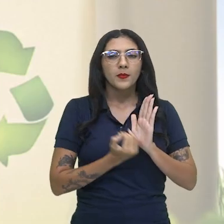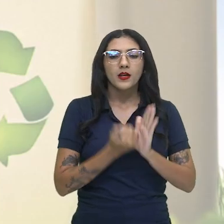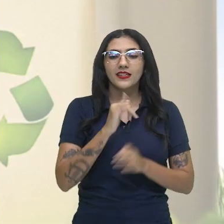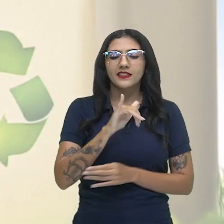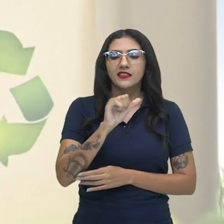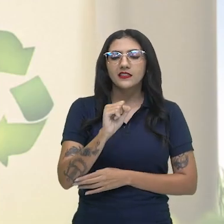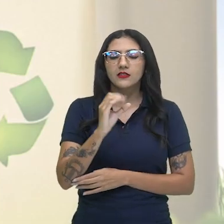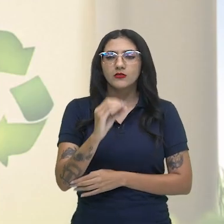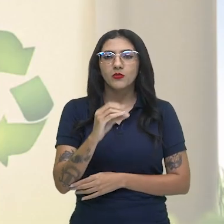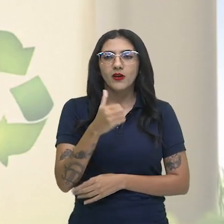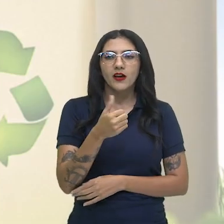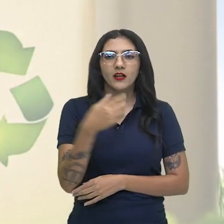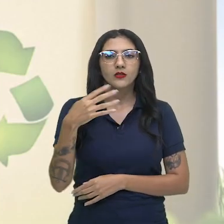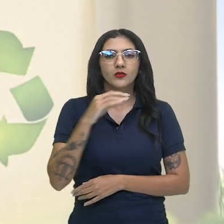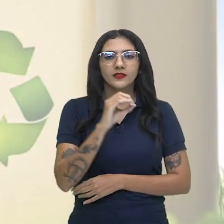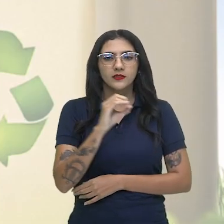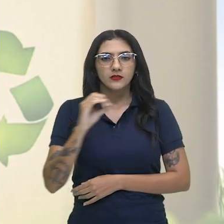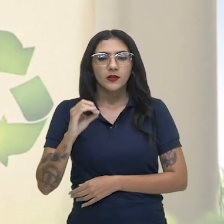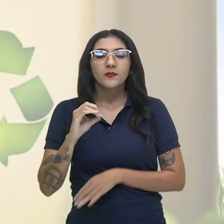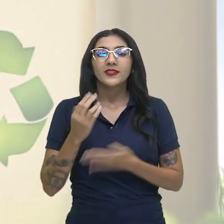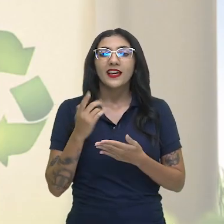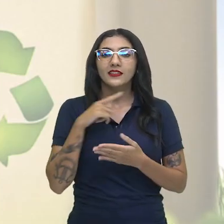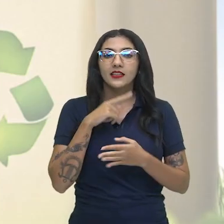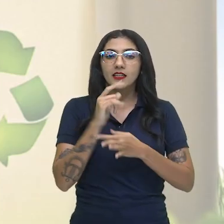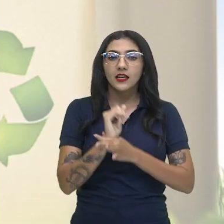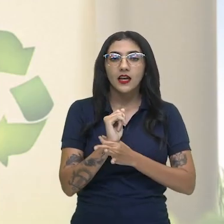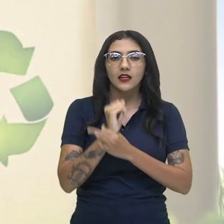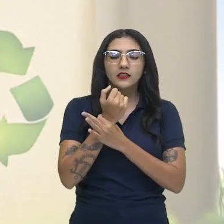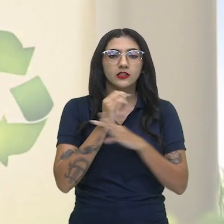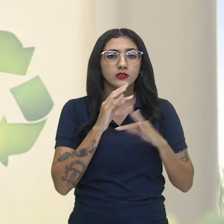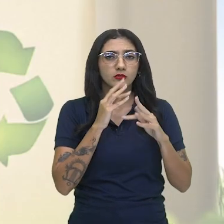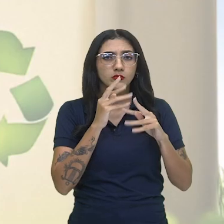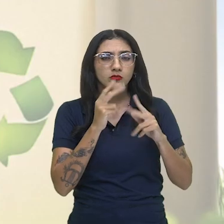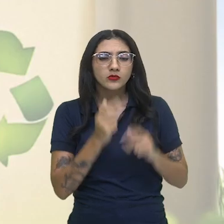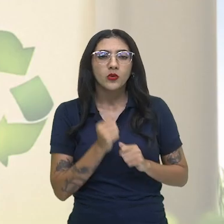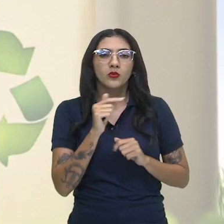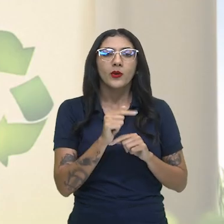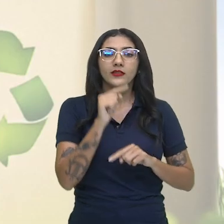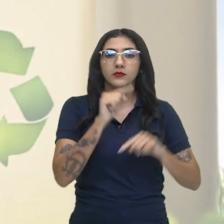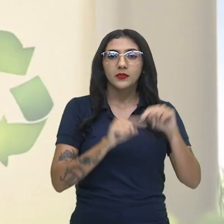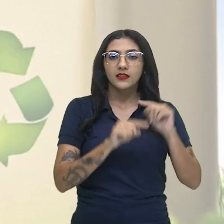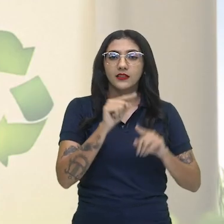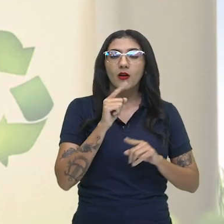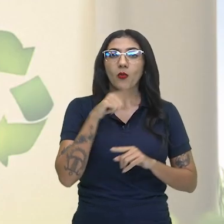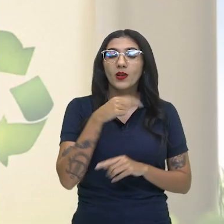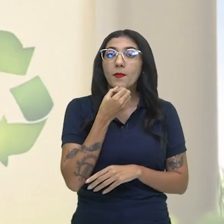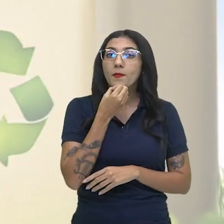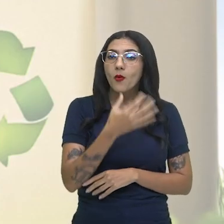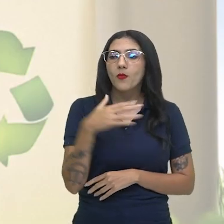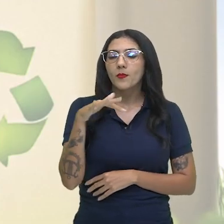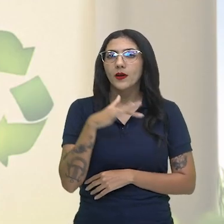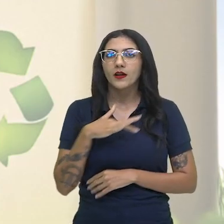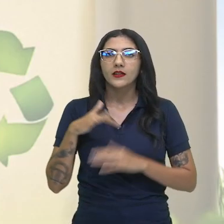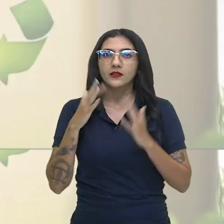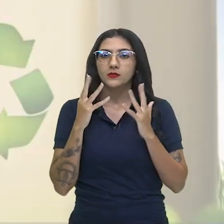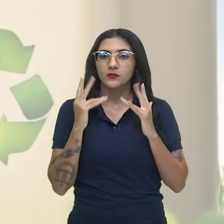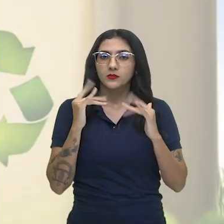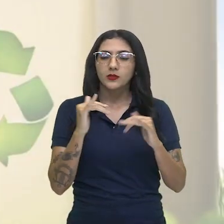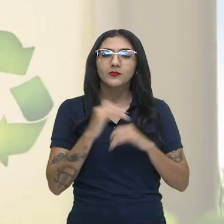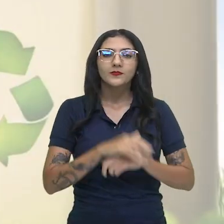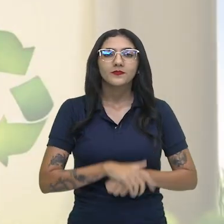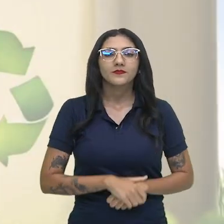e, desse modo, há a garantia de que todo o ciclo de vida do produto é sustentável ambientalmente. E